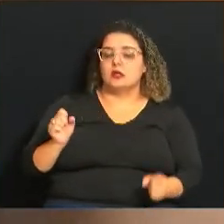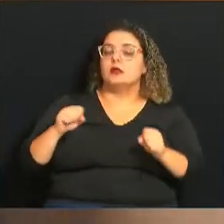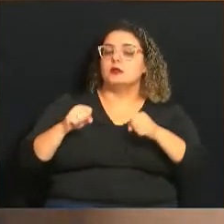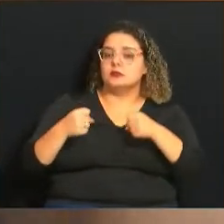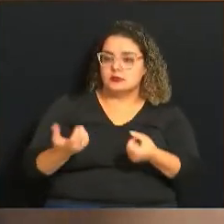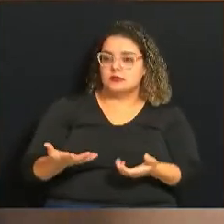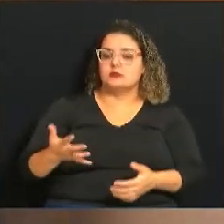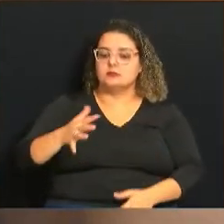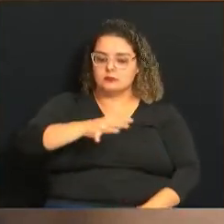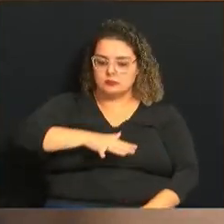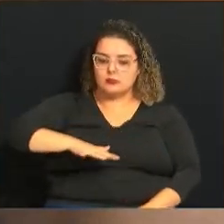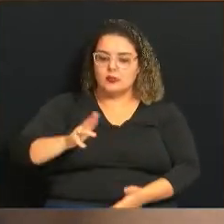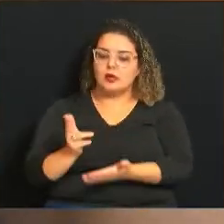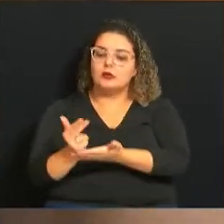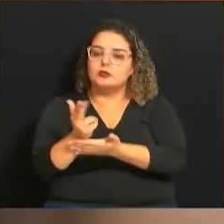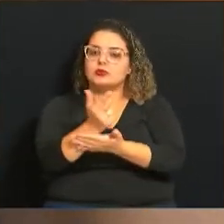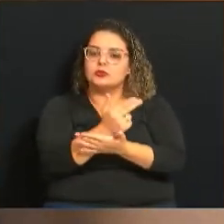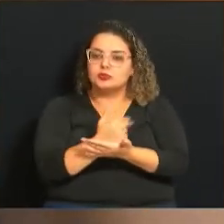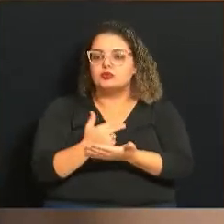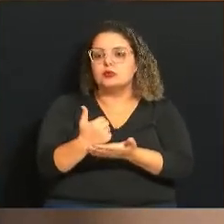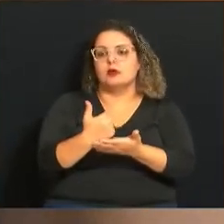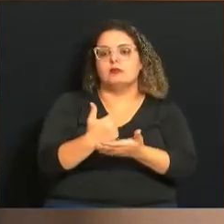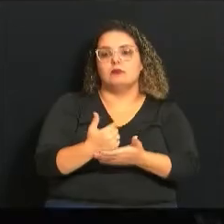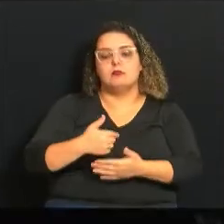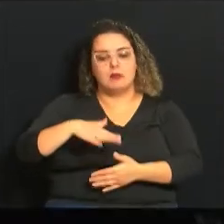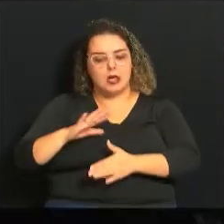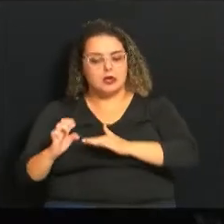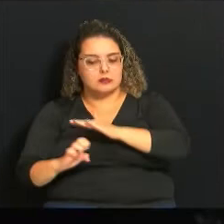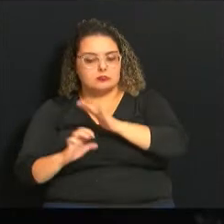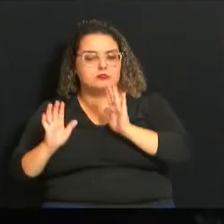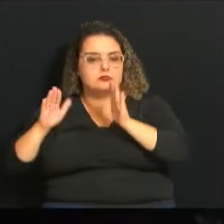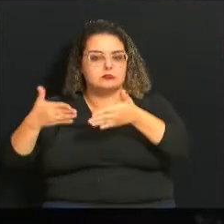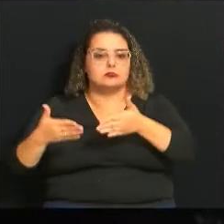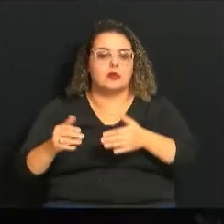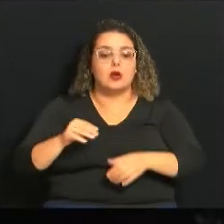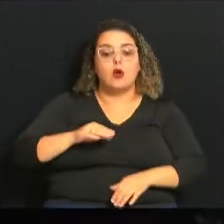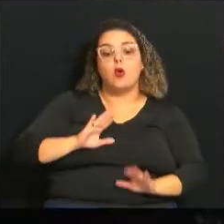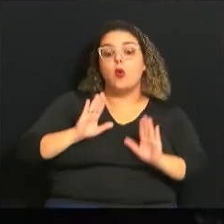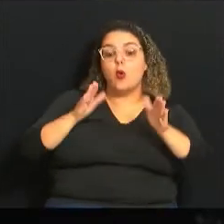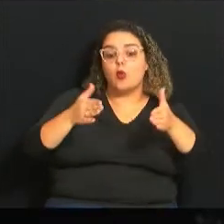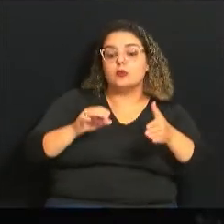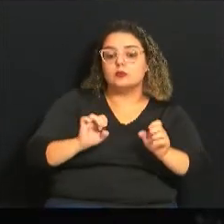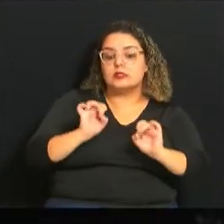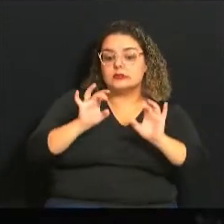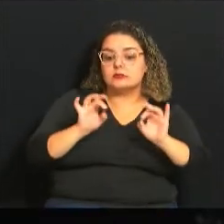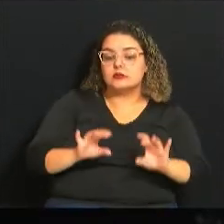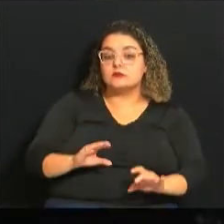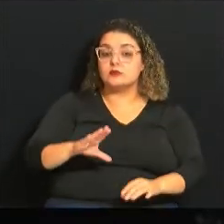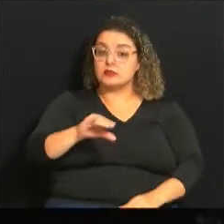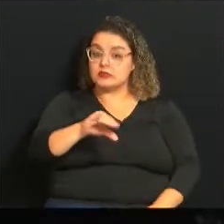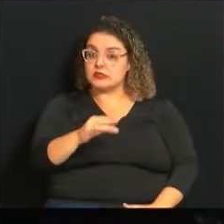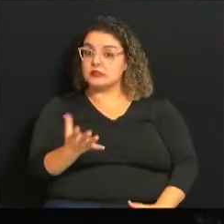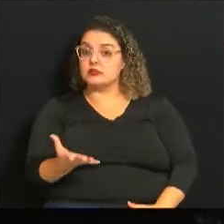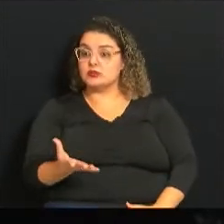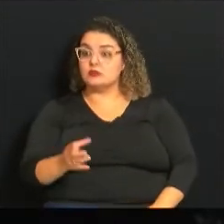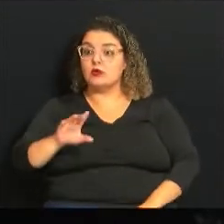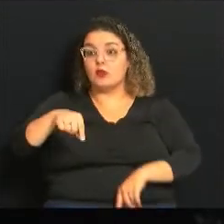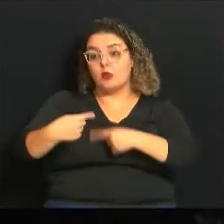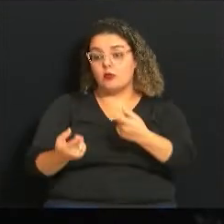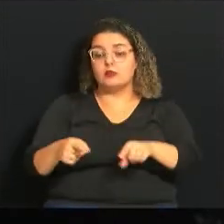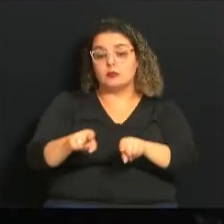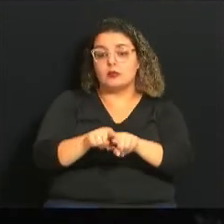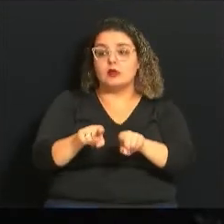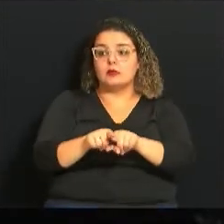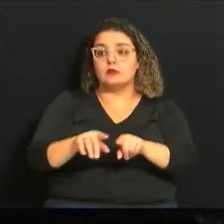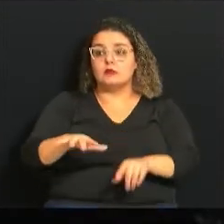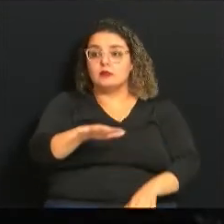tem um desenho mais hiperrealista, um desenho de ficção científica, quanto também existe mercado para quem está procurando uma área mais